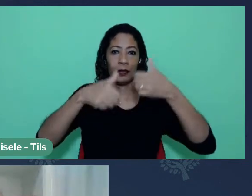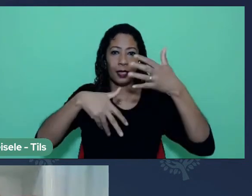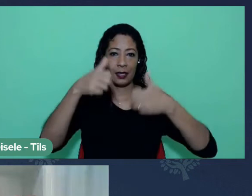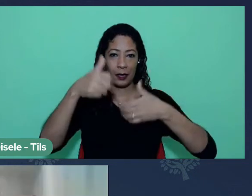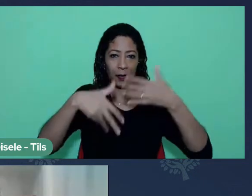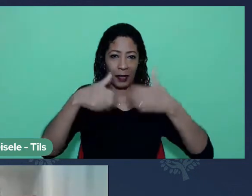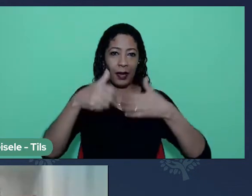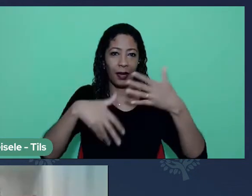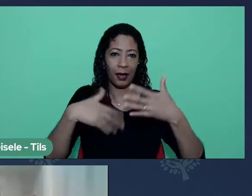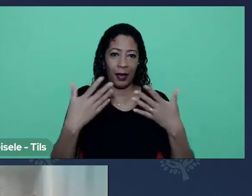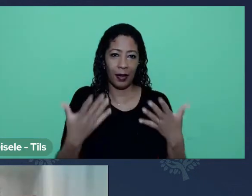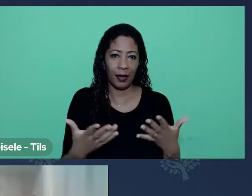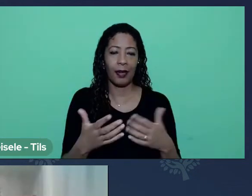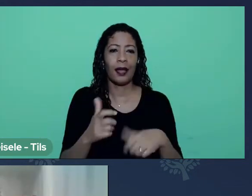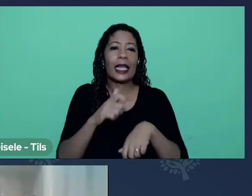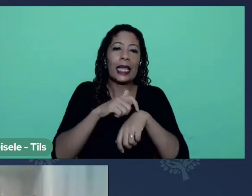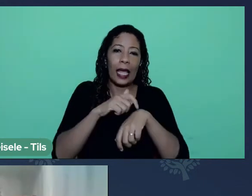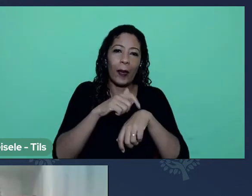esses poucos minutos